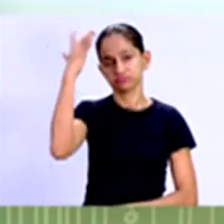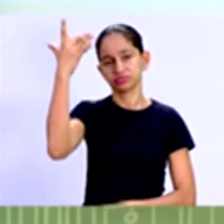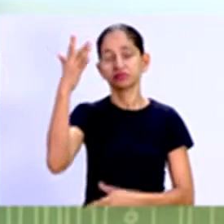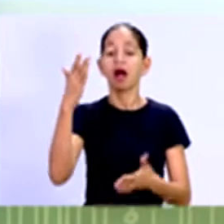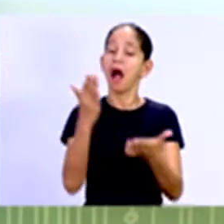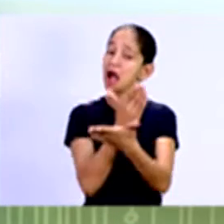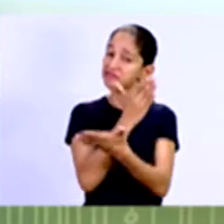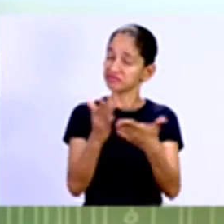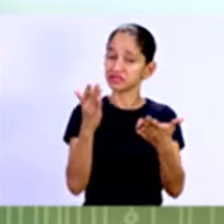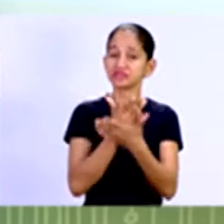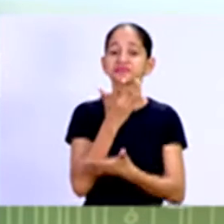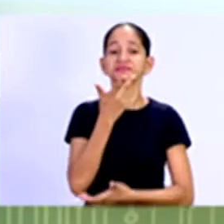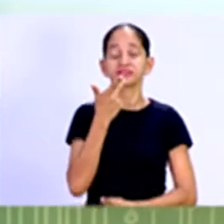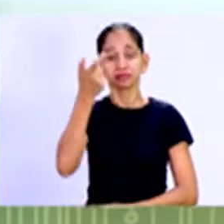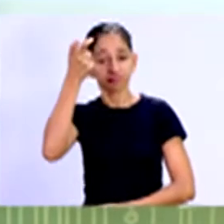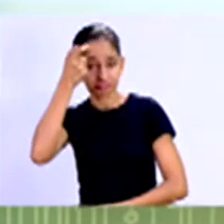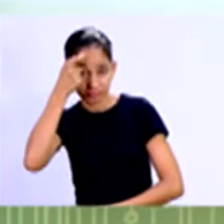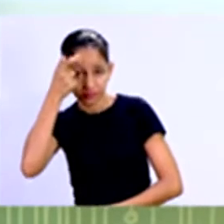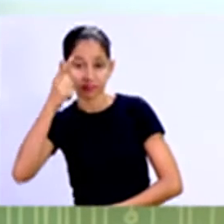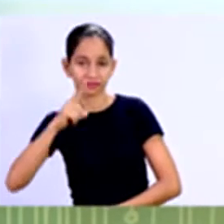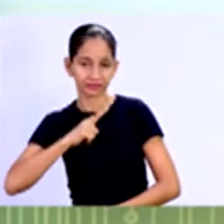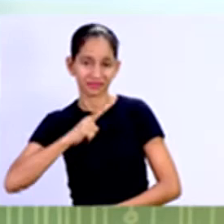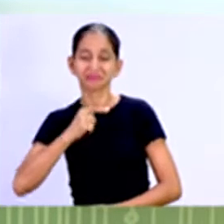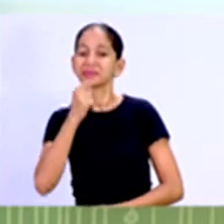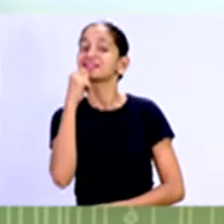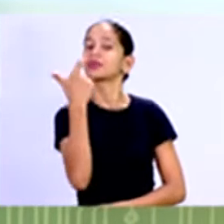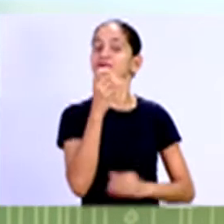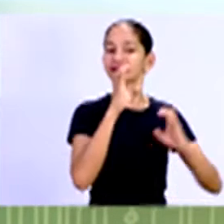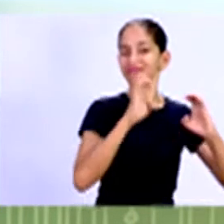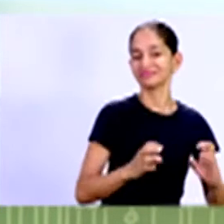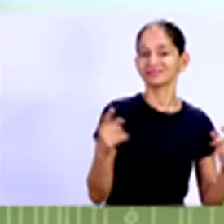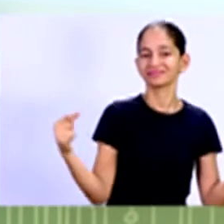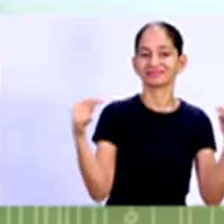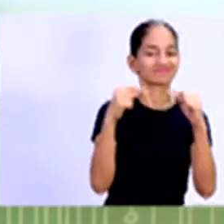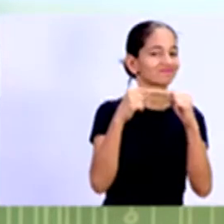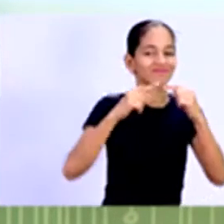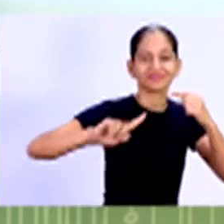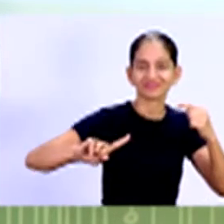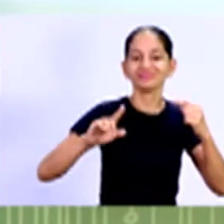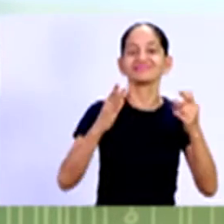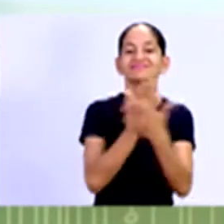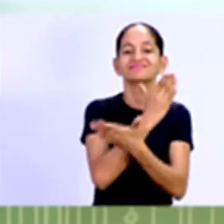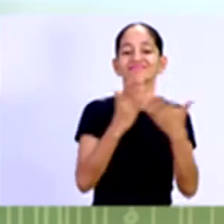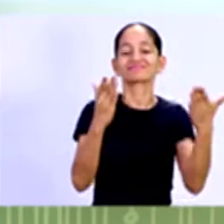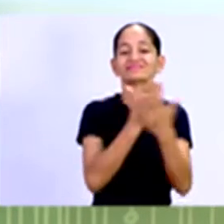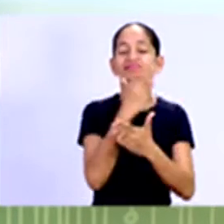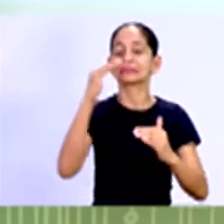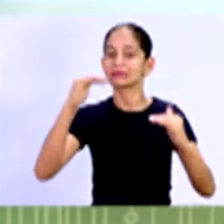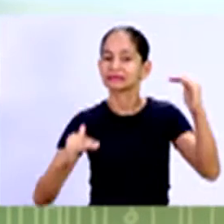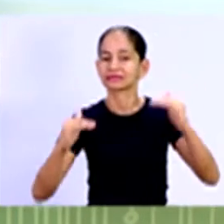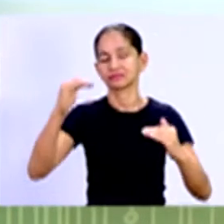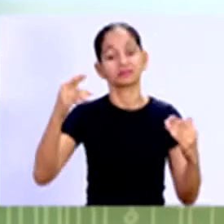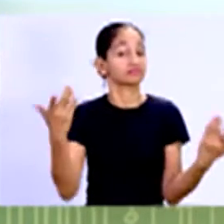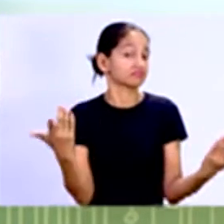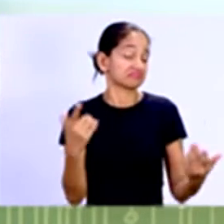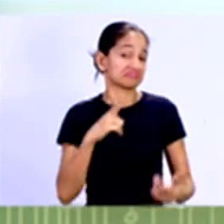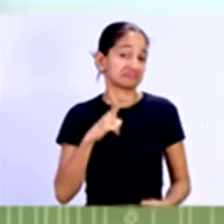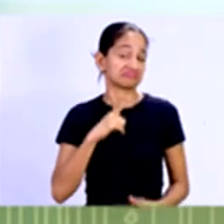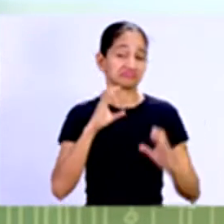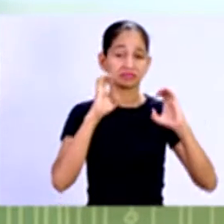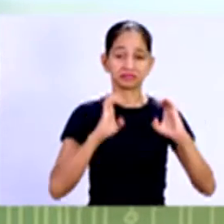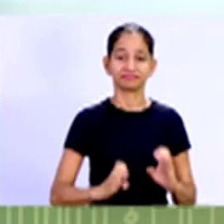sempre quando a gente age moralmente, nós estamos agindo eticamente. Porque o que vai definir se a minha ação é ética?